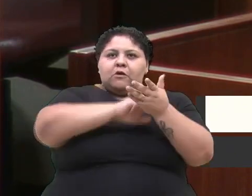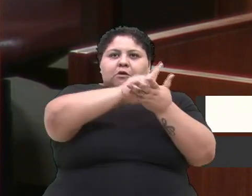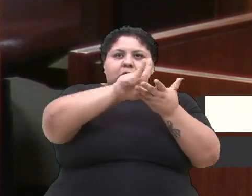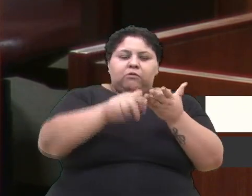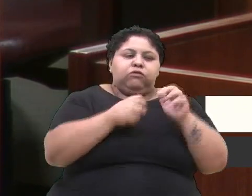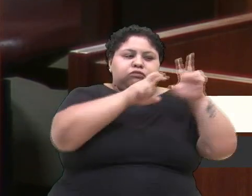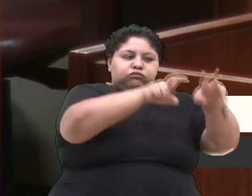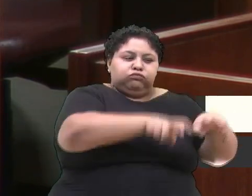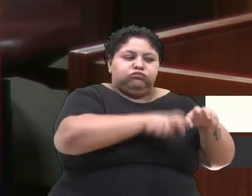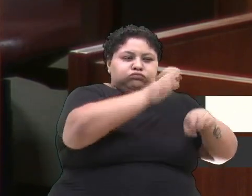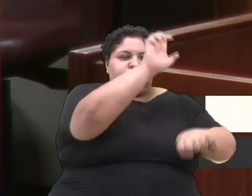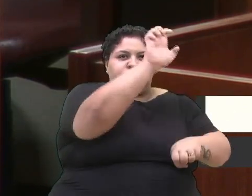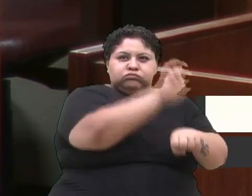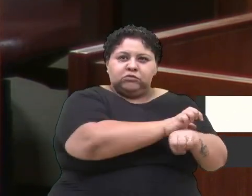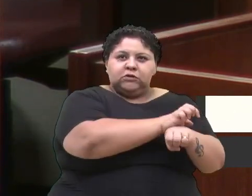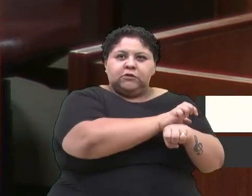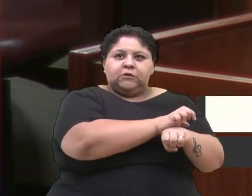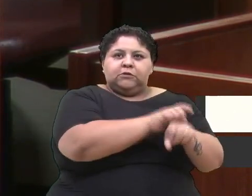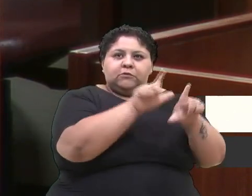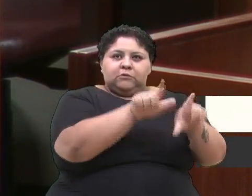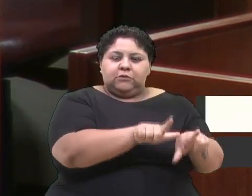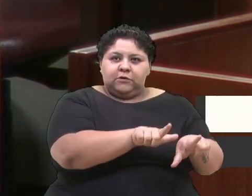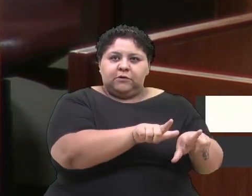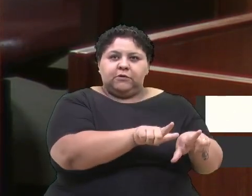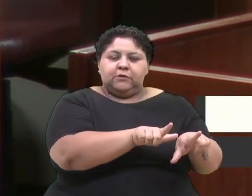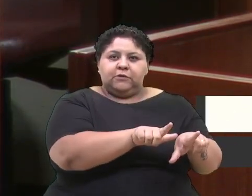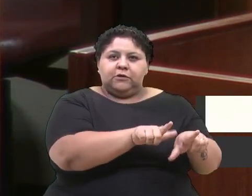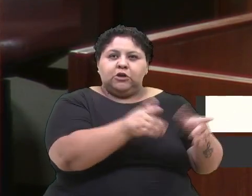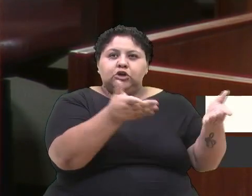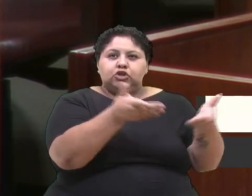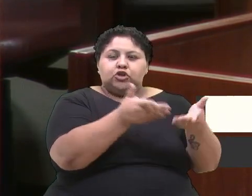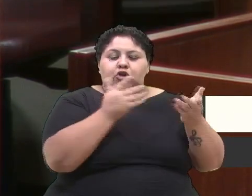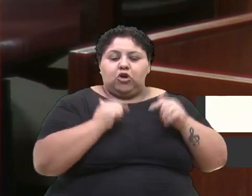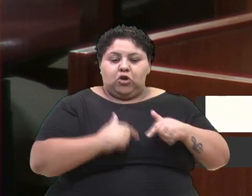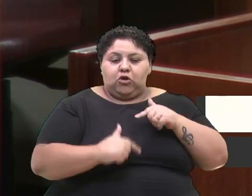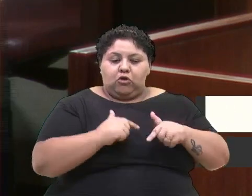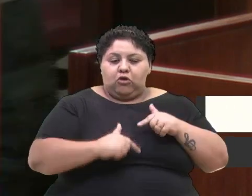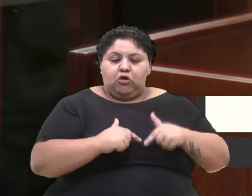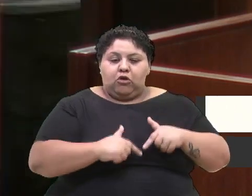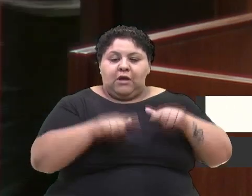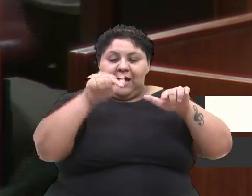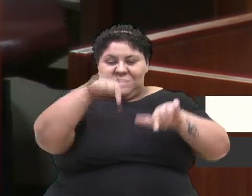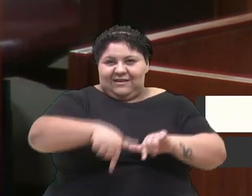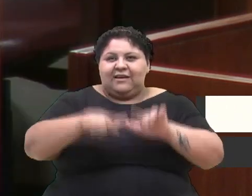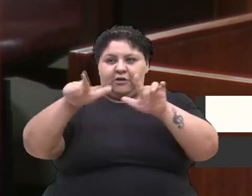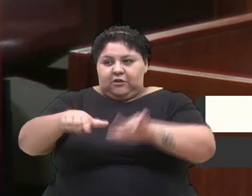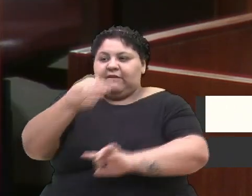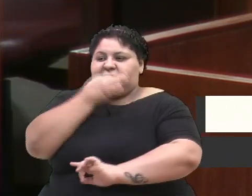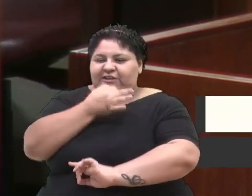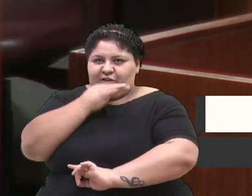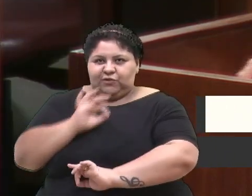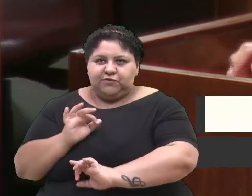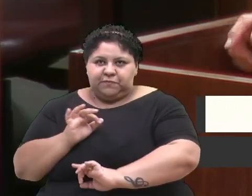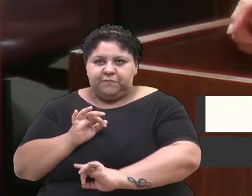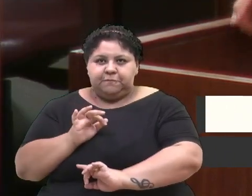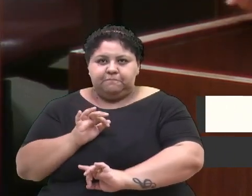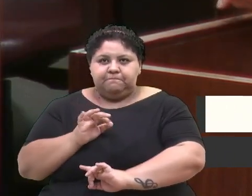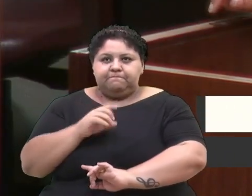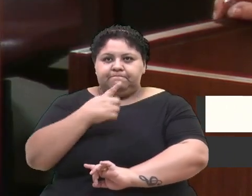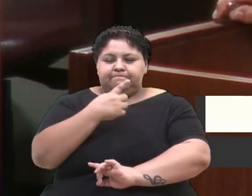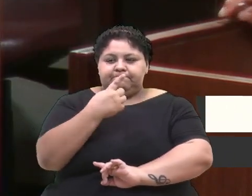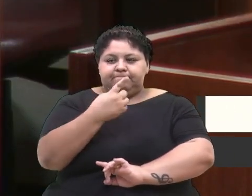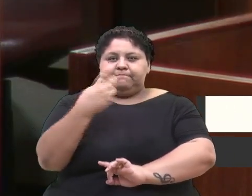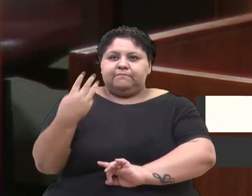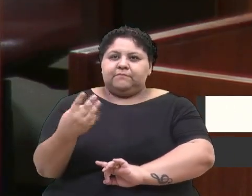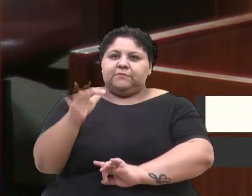do estado, permanecendo em funcionamento somente o complexo de Caxias do Sul. Em 13 de